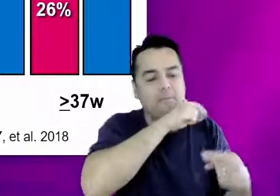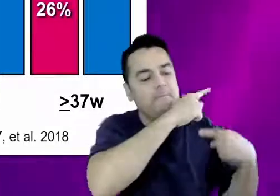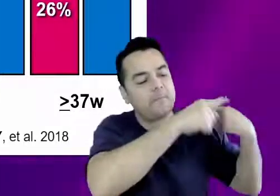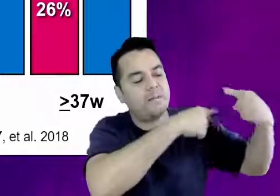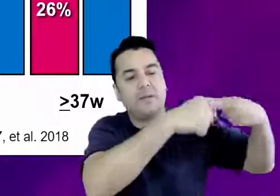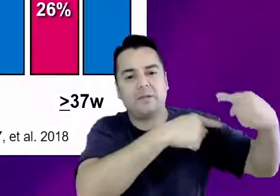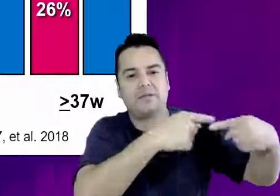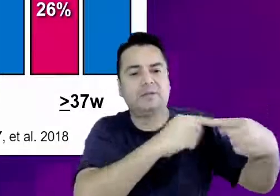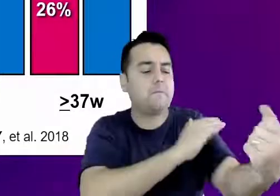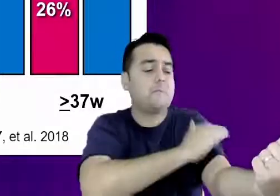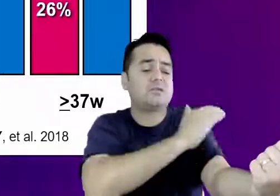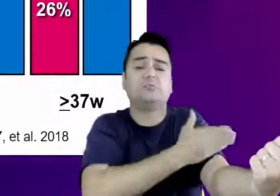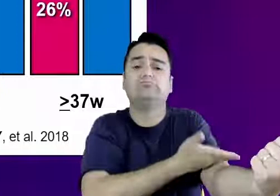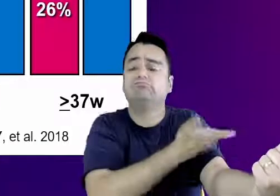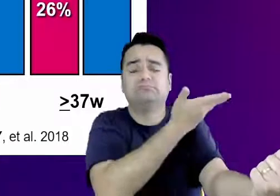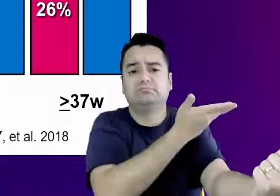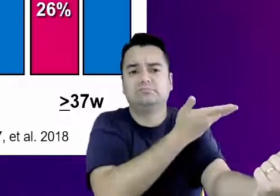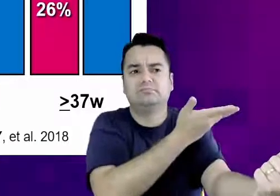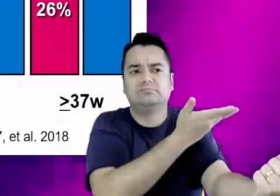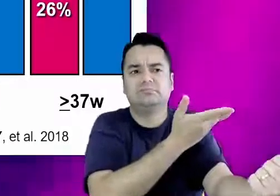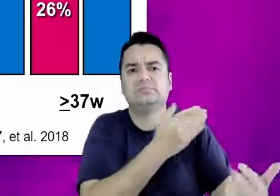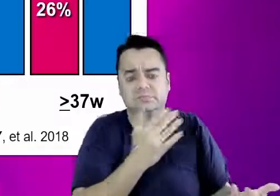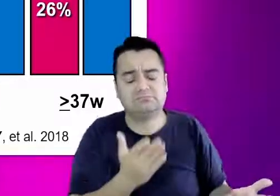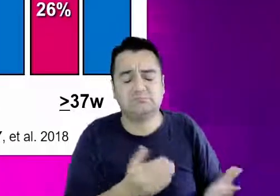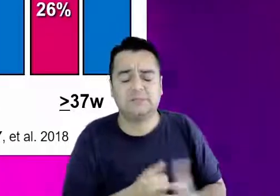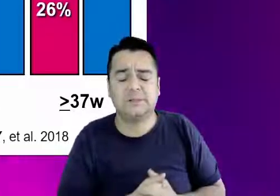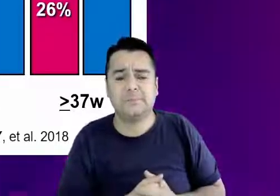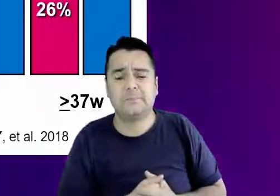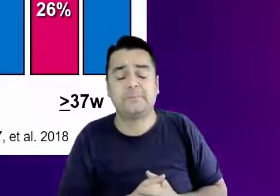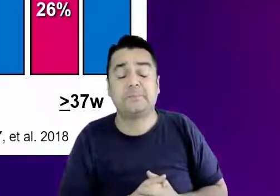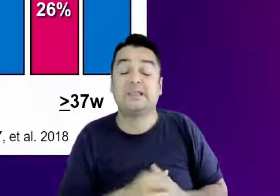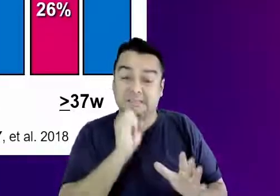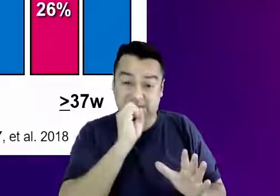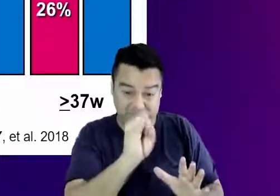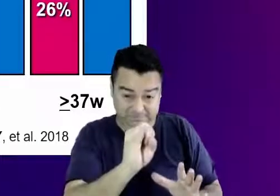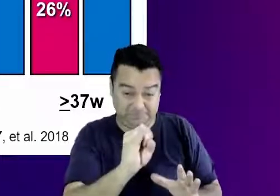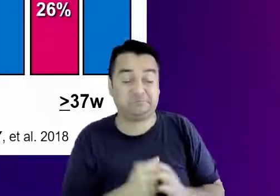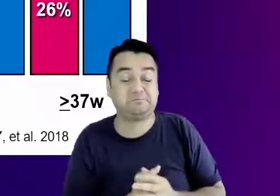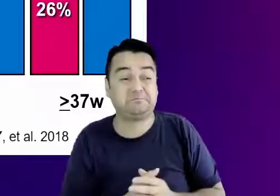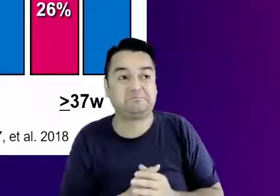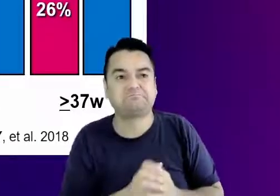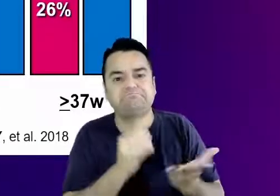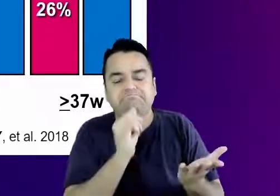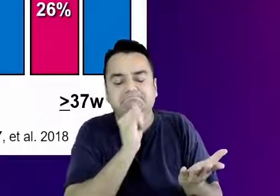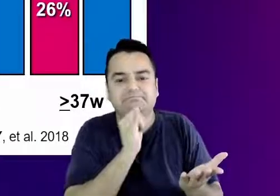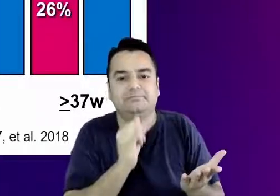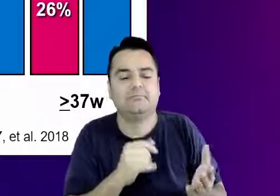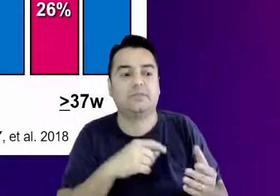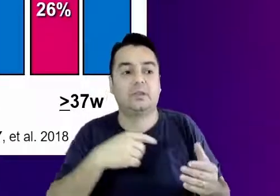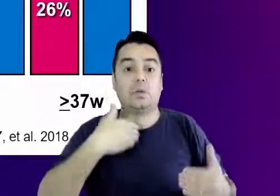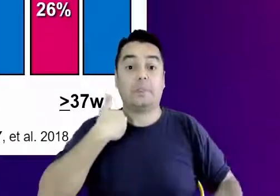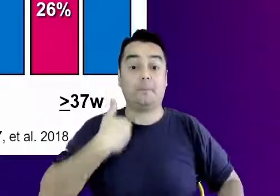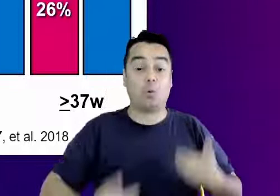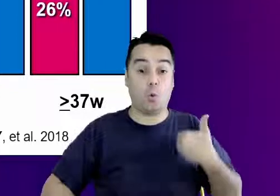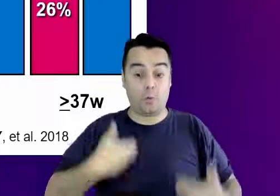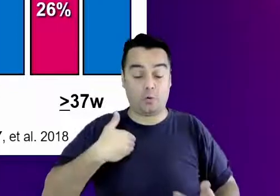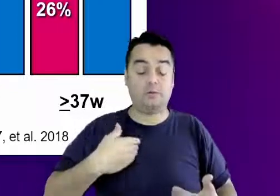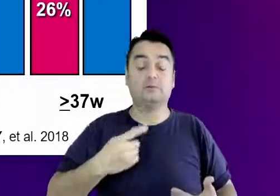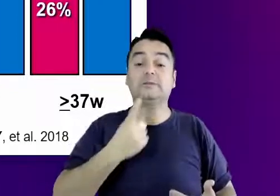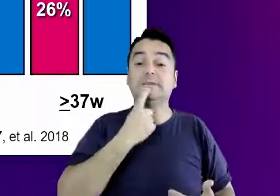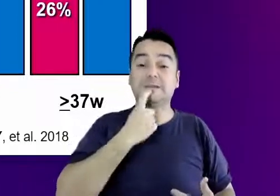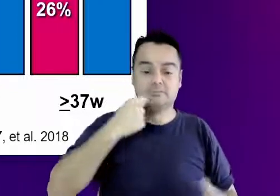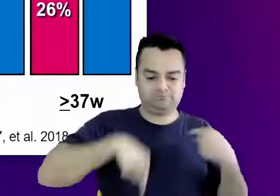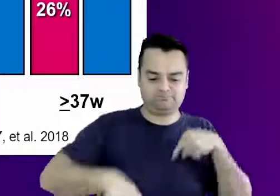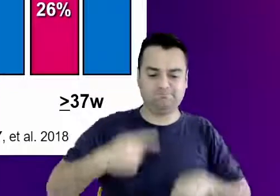minha taxa de detecção melhora. Se, além disso, eu poder incorporar o Doppler das artérias uterinas, a minha taxa